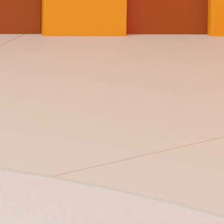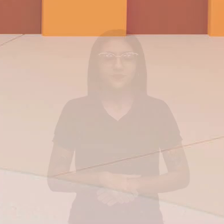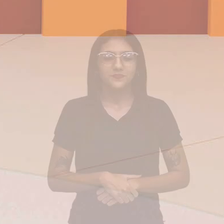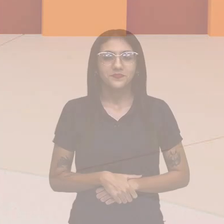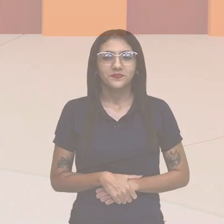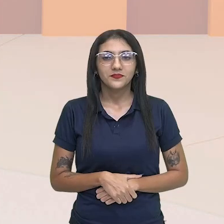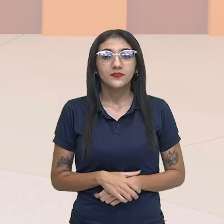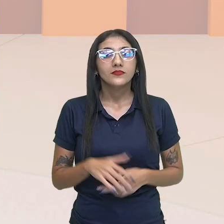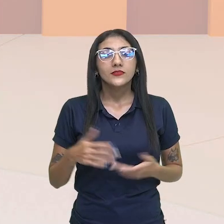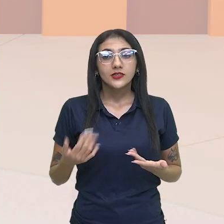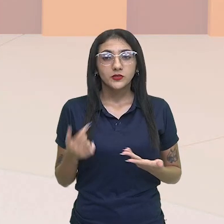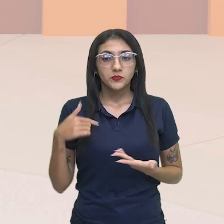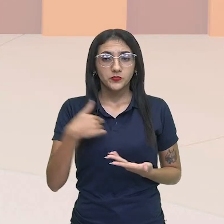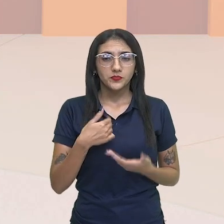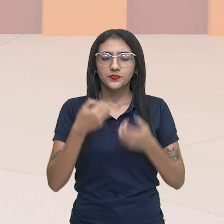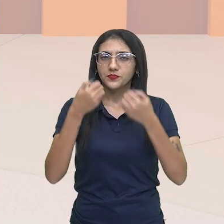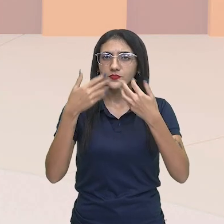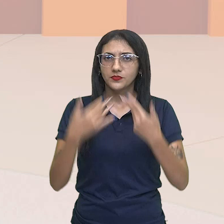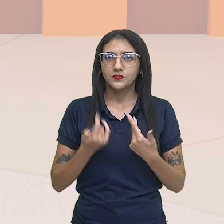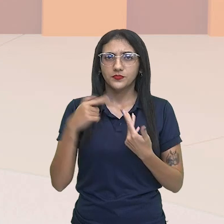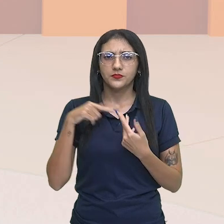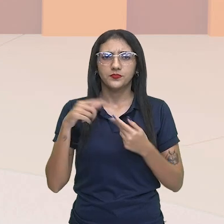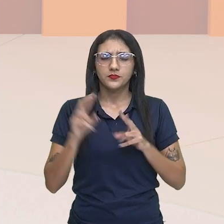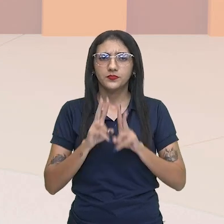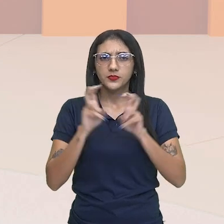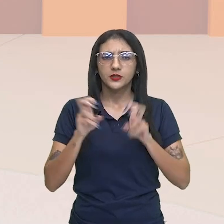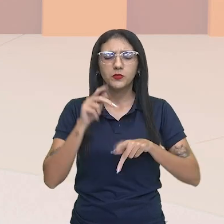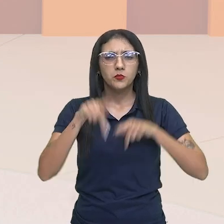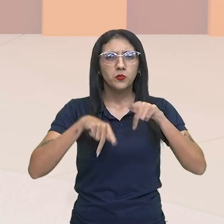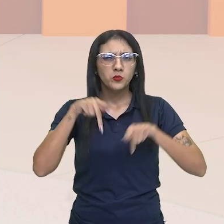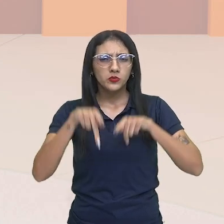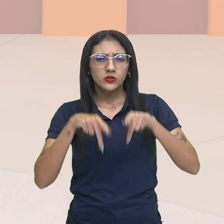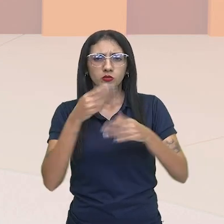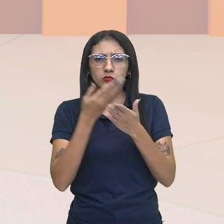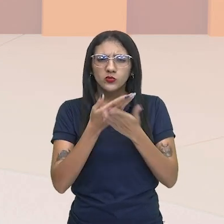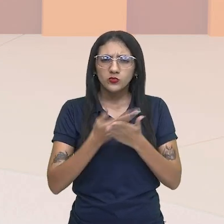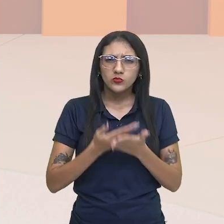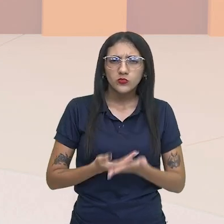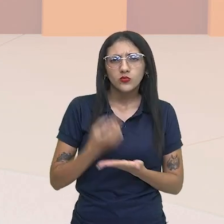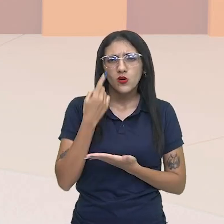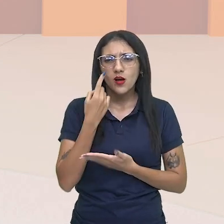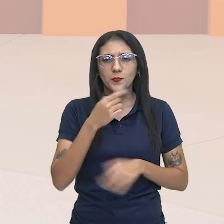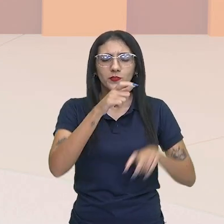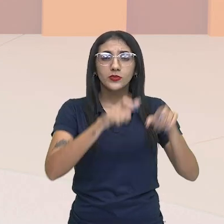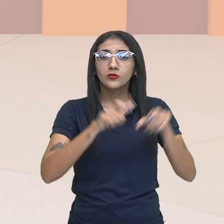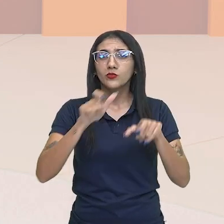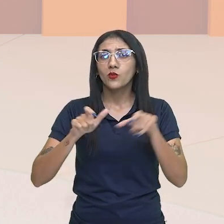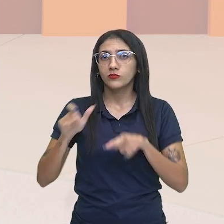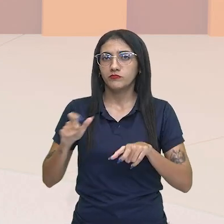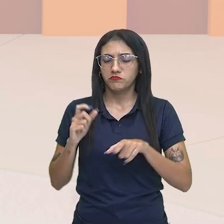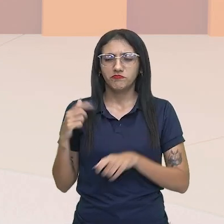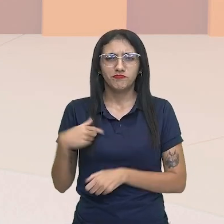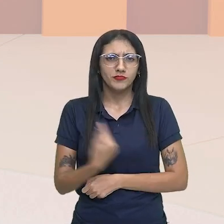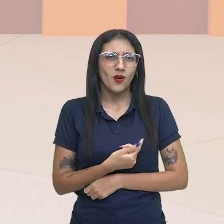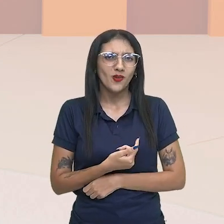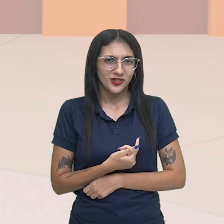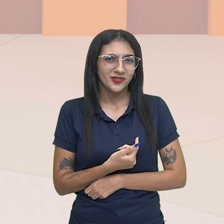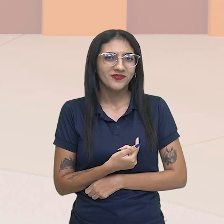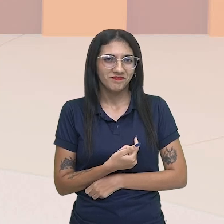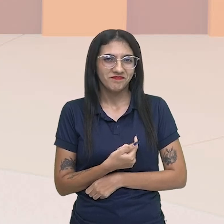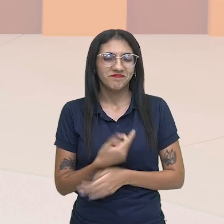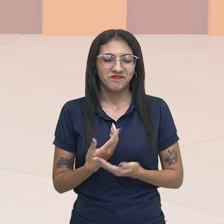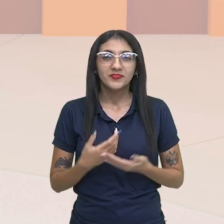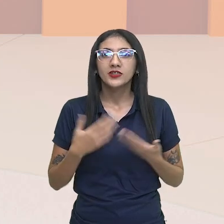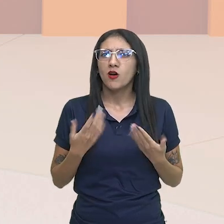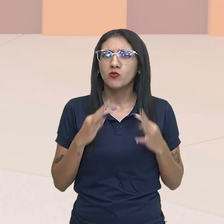Pessoal, quando a gente fala de população, os estudos de população, né, essas pessoas, e nós, né, a gente está falando da gente mesmo, né,